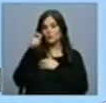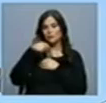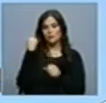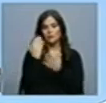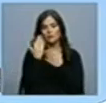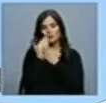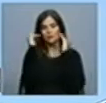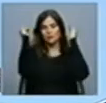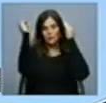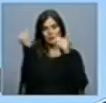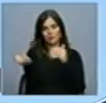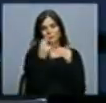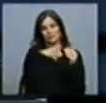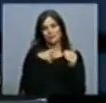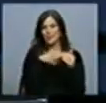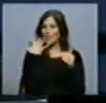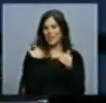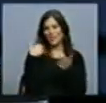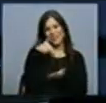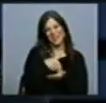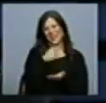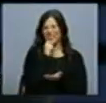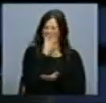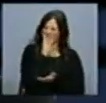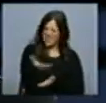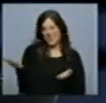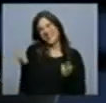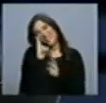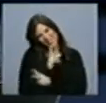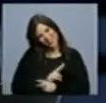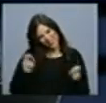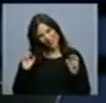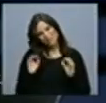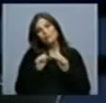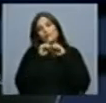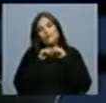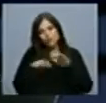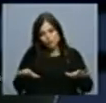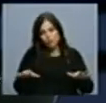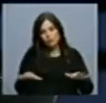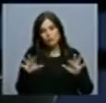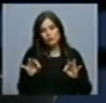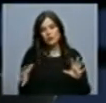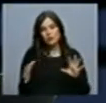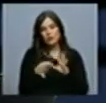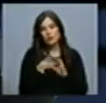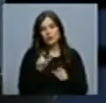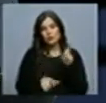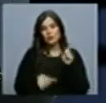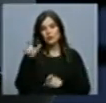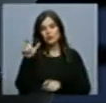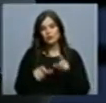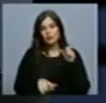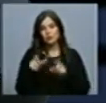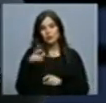institutos portugueses. E é sempre um prazer tão grande poder referir que foram descobertas que correram o mundo e que estão associados a astrónomos portugueses ou astrónomos